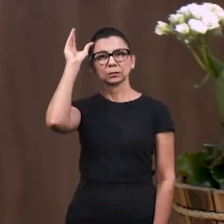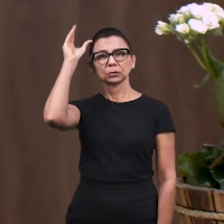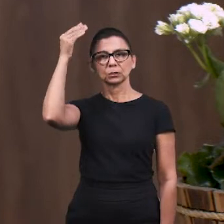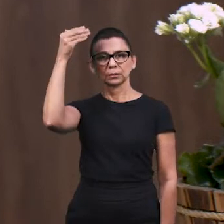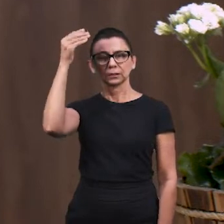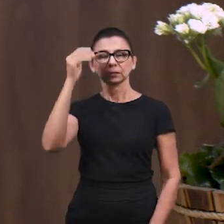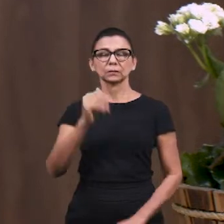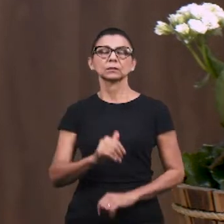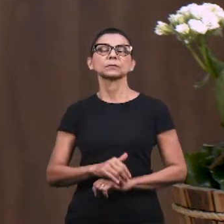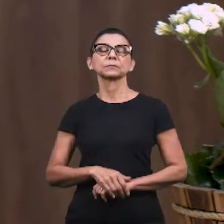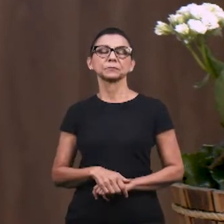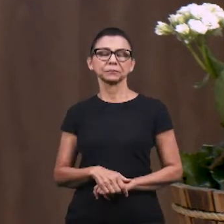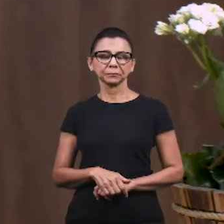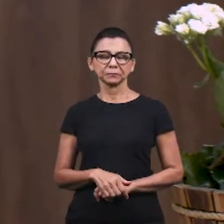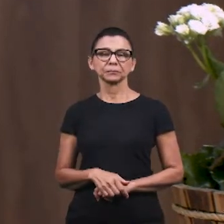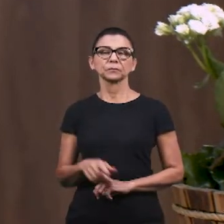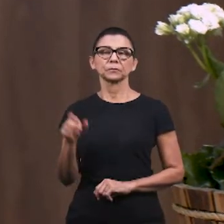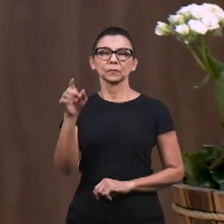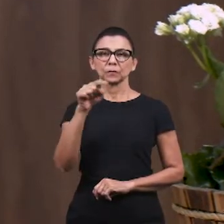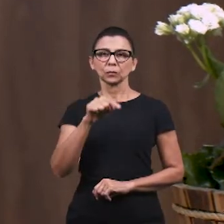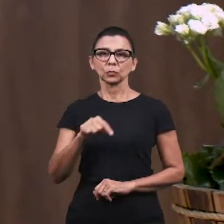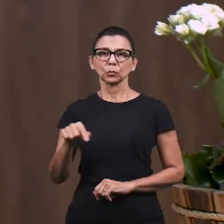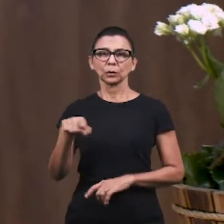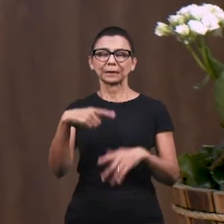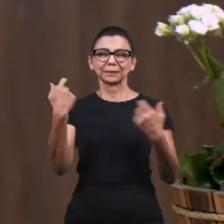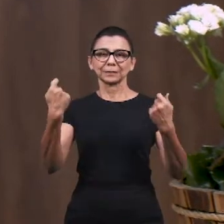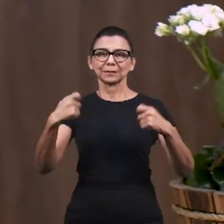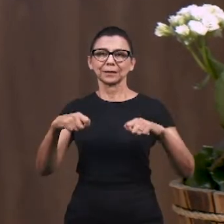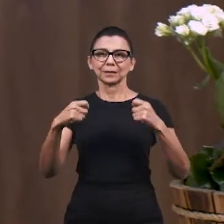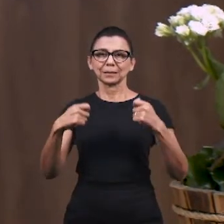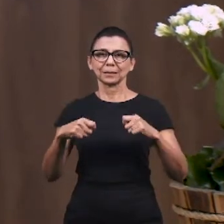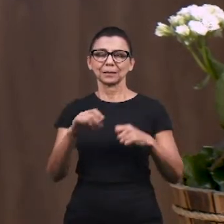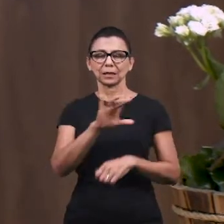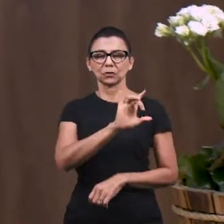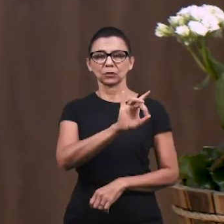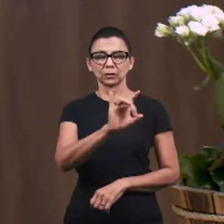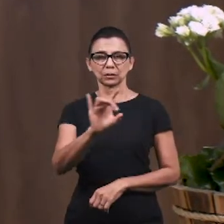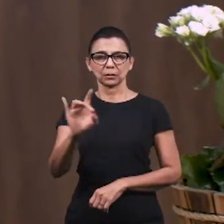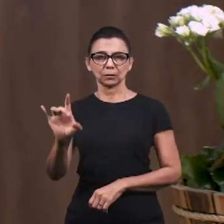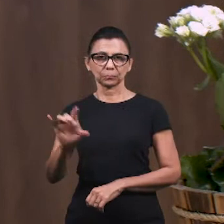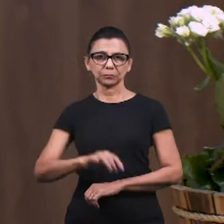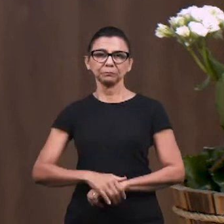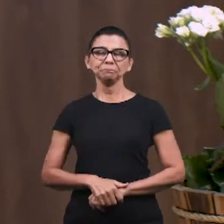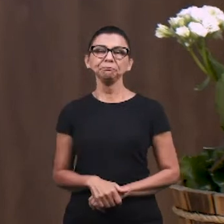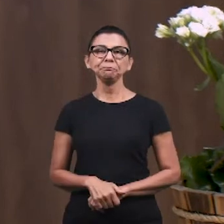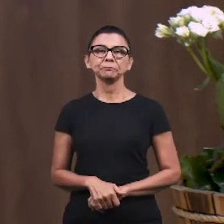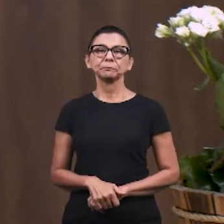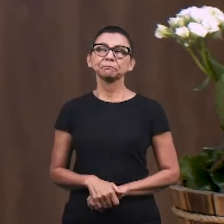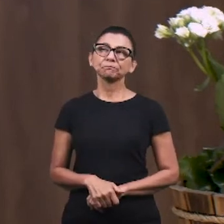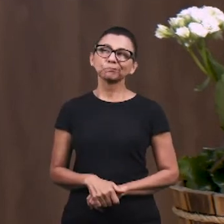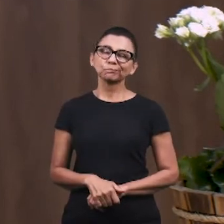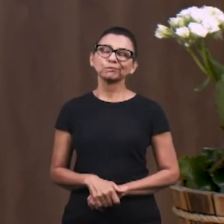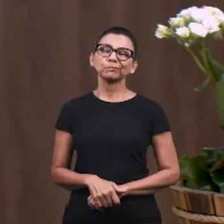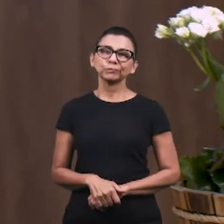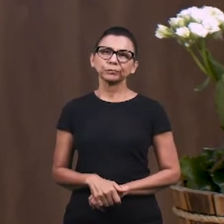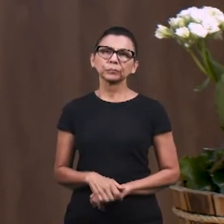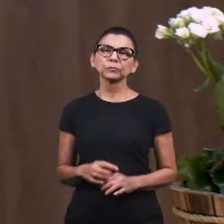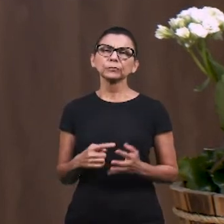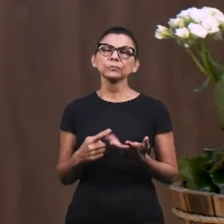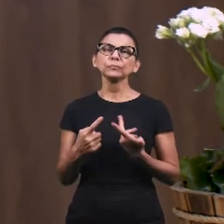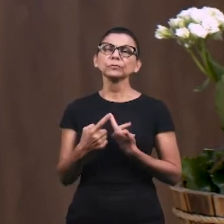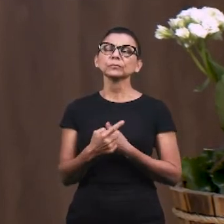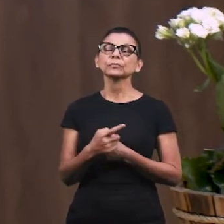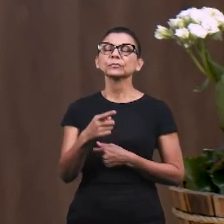a resposta para a necessidade de cada um de nós. Quantas vezes você lançou